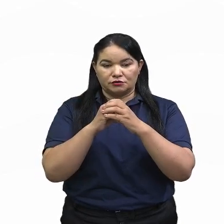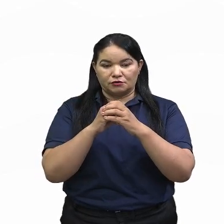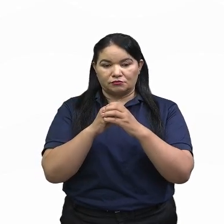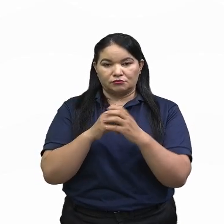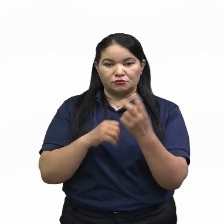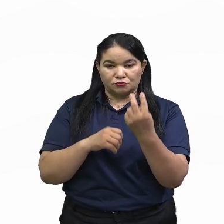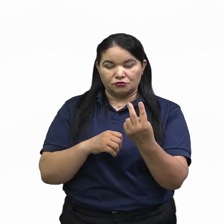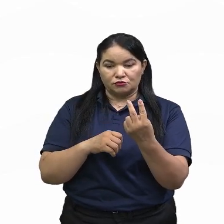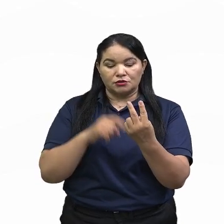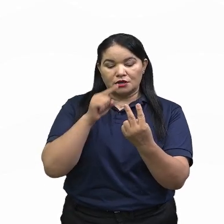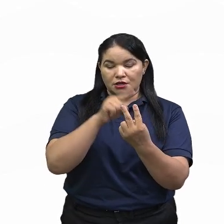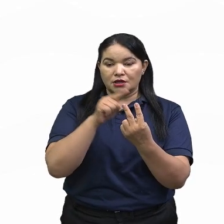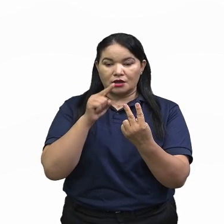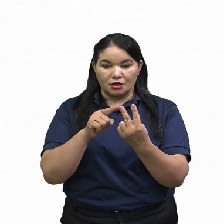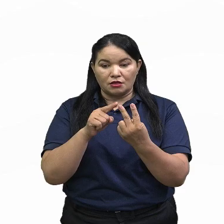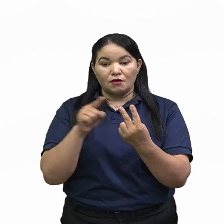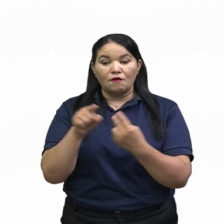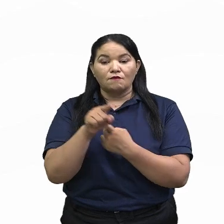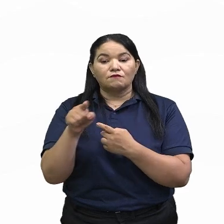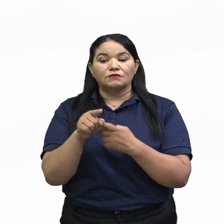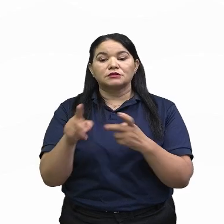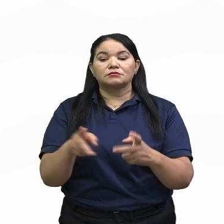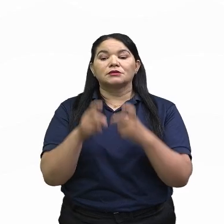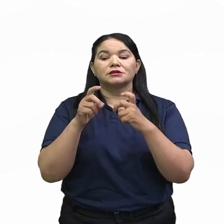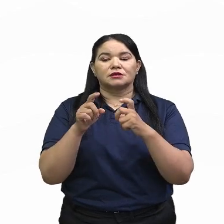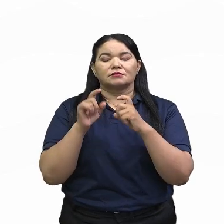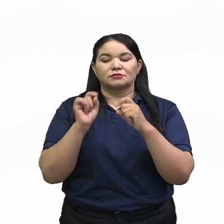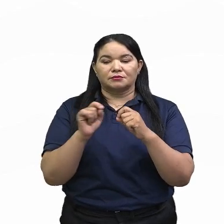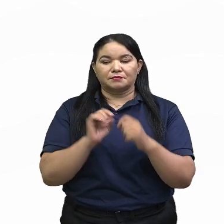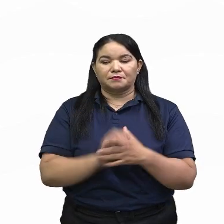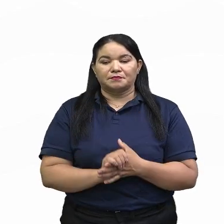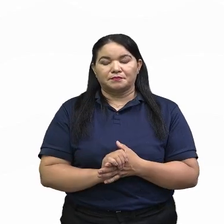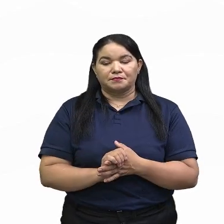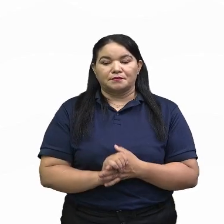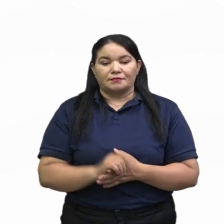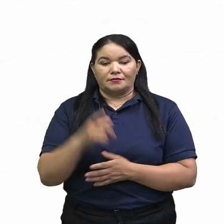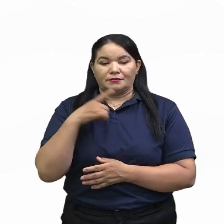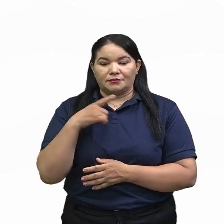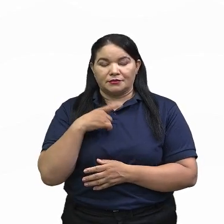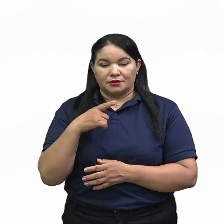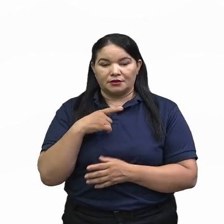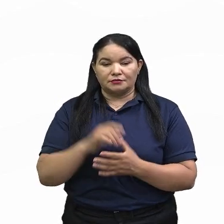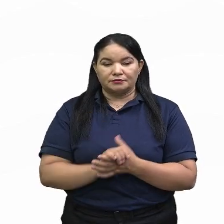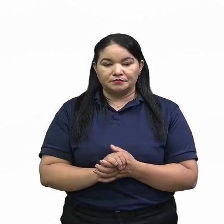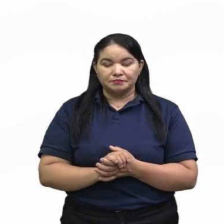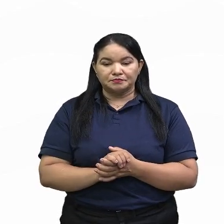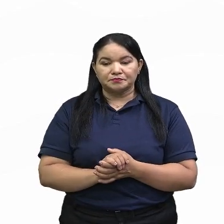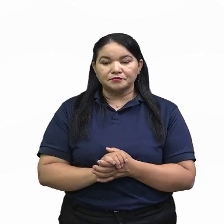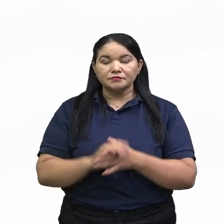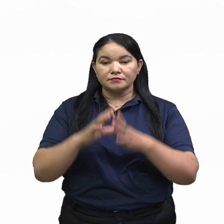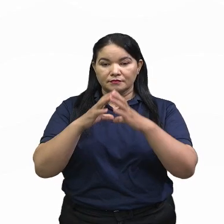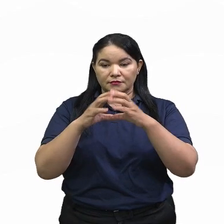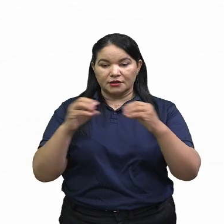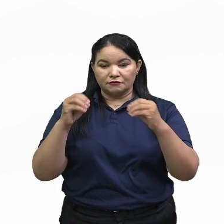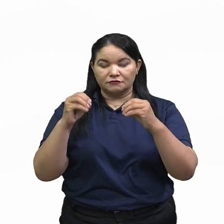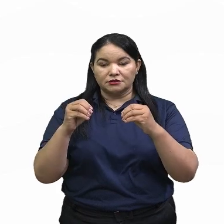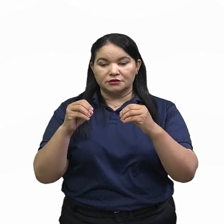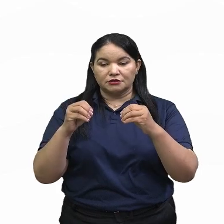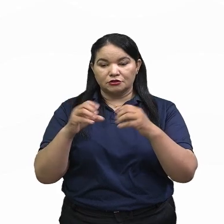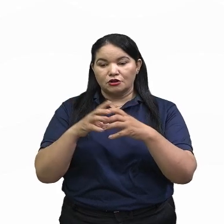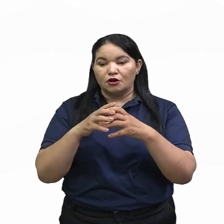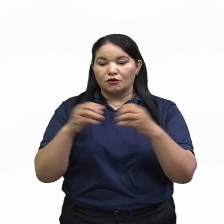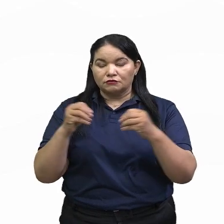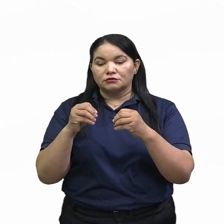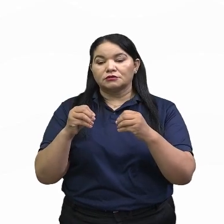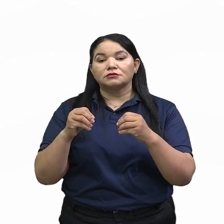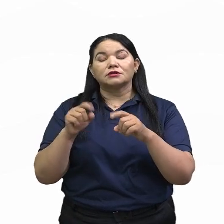percebe aí na imagem. Você tem a fissão e a fusão. E você tem